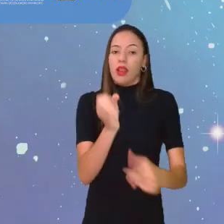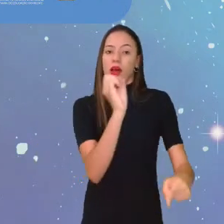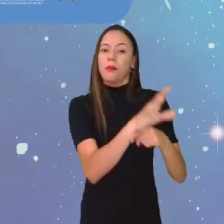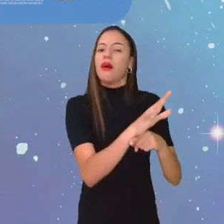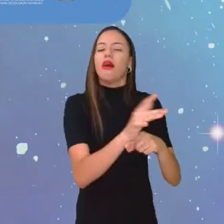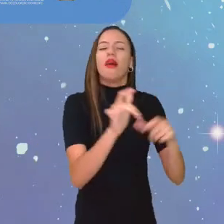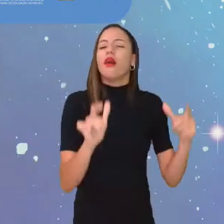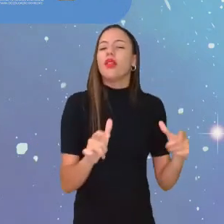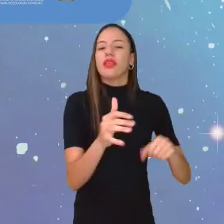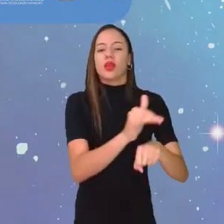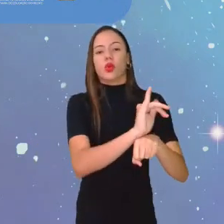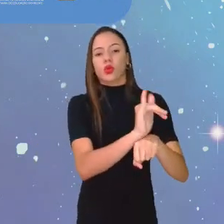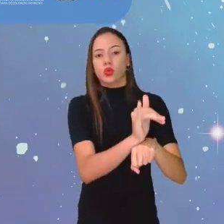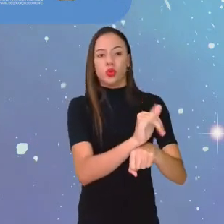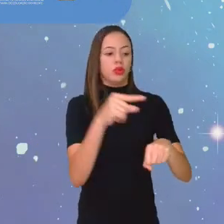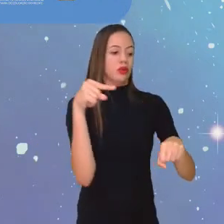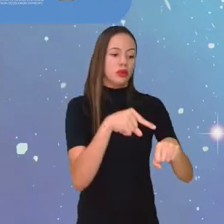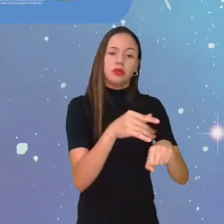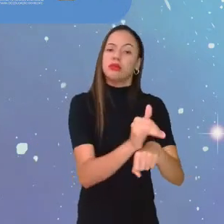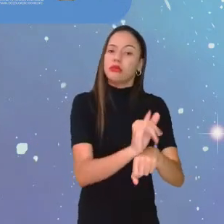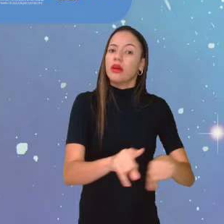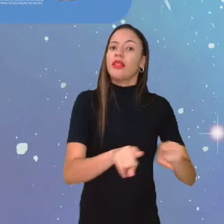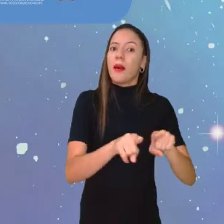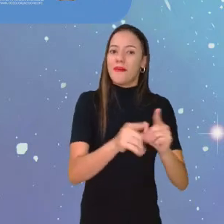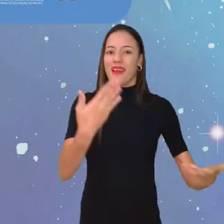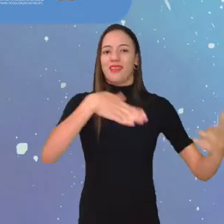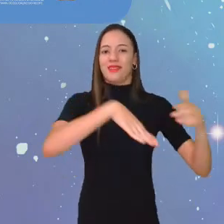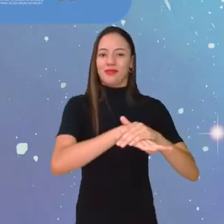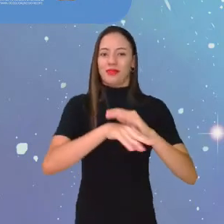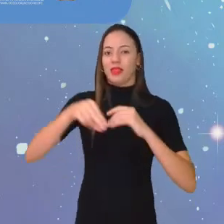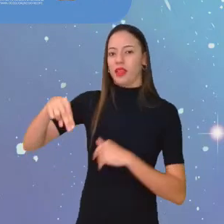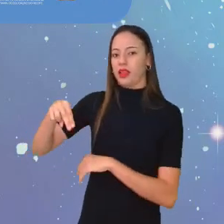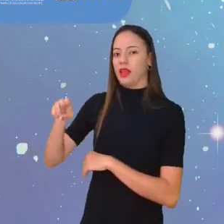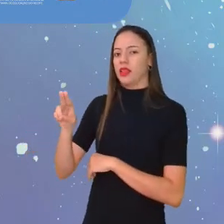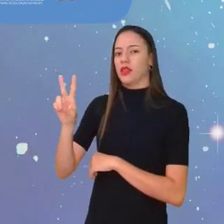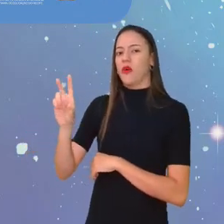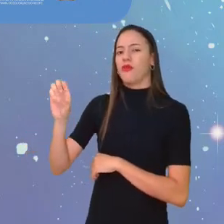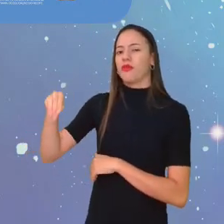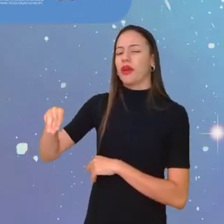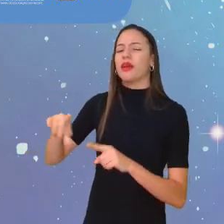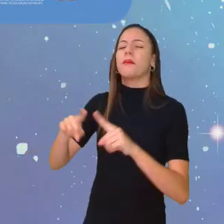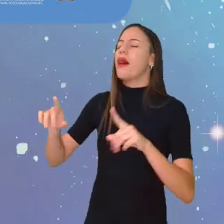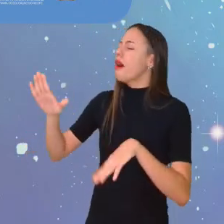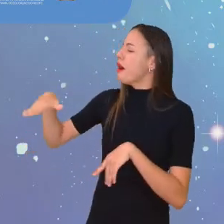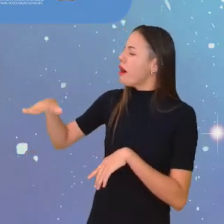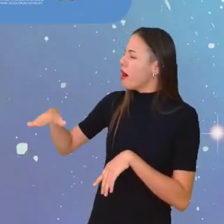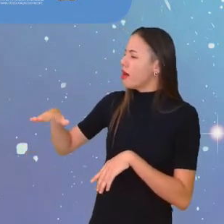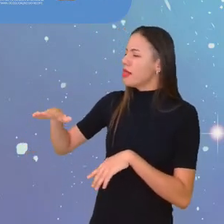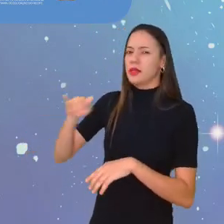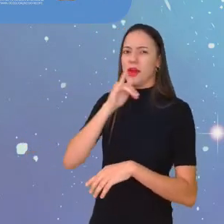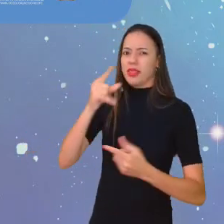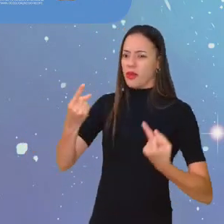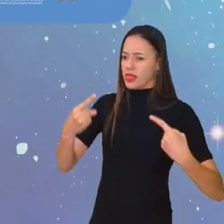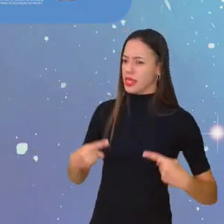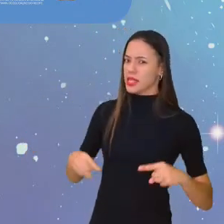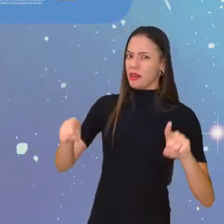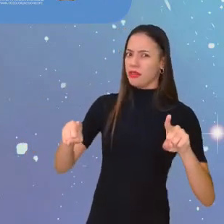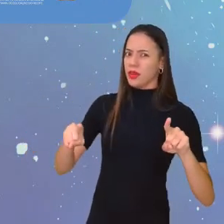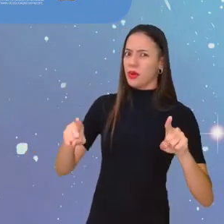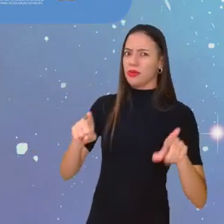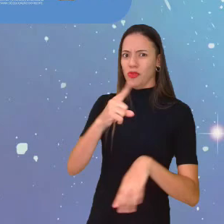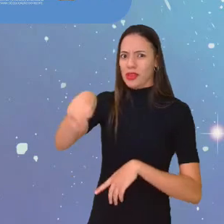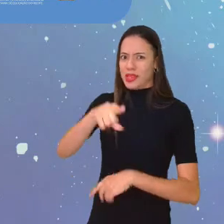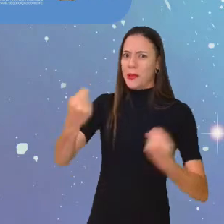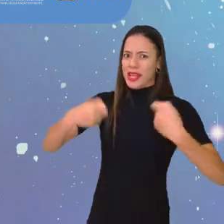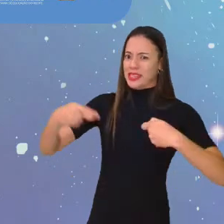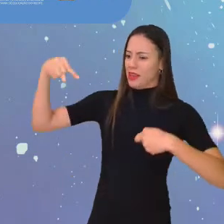YouTube, que também foi lá armazenado nas nuvens. E quando vier o desafio, Carla, eles vão ter que vir aqui entregar aqui pra gente? De jeito